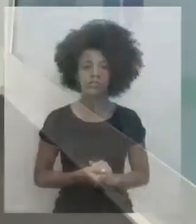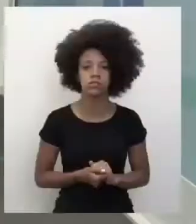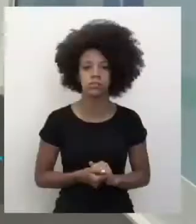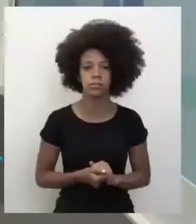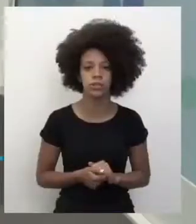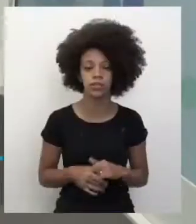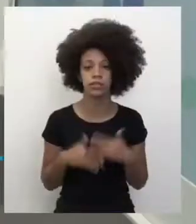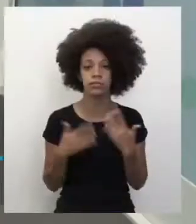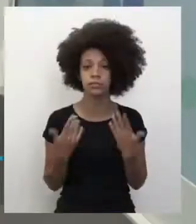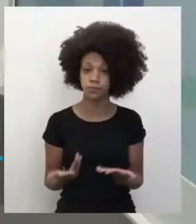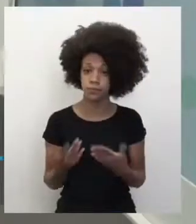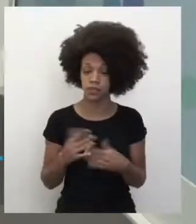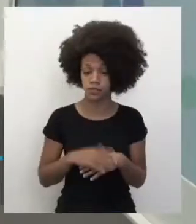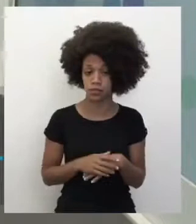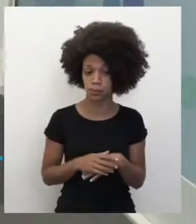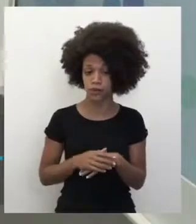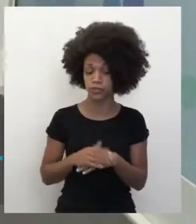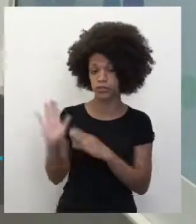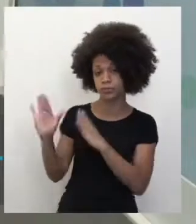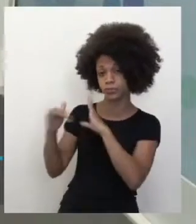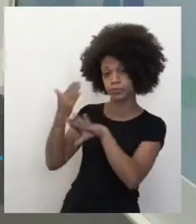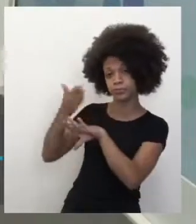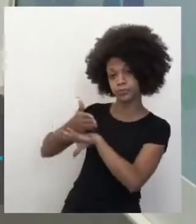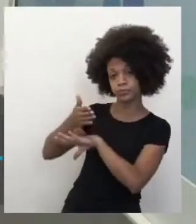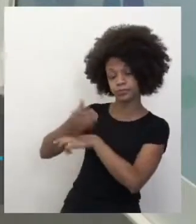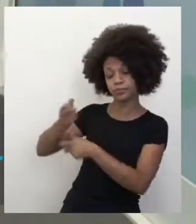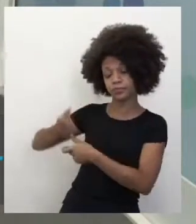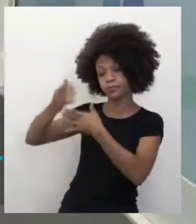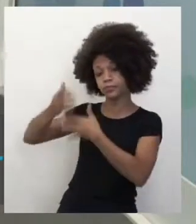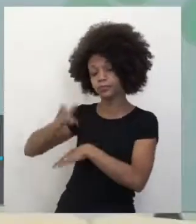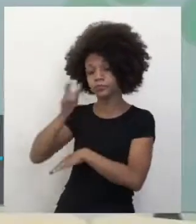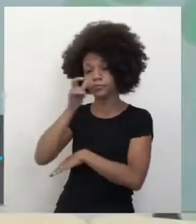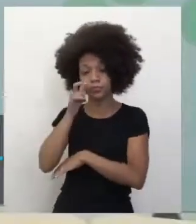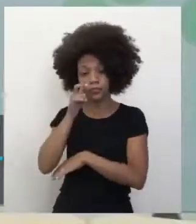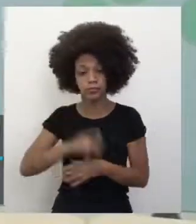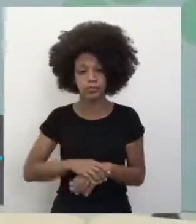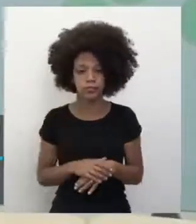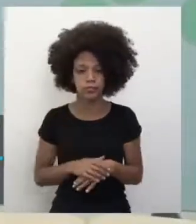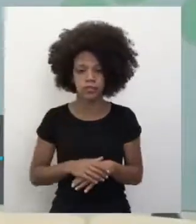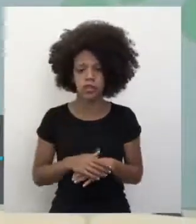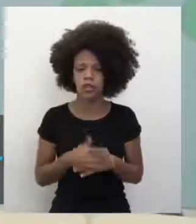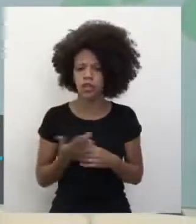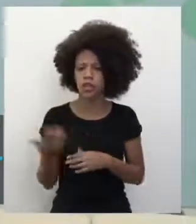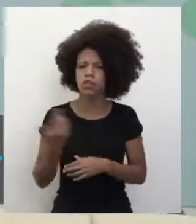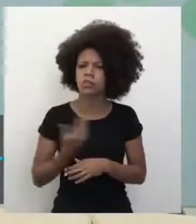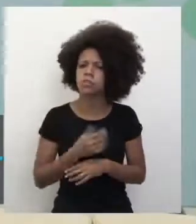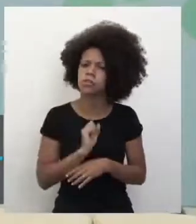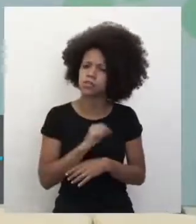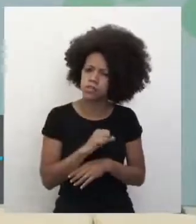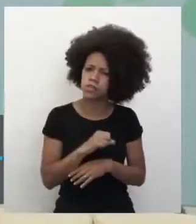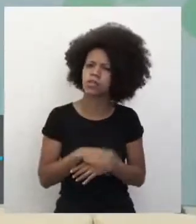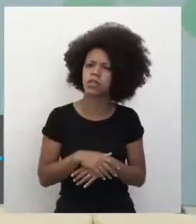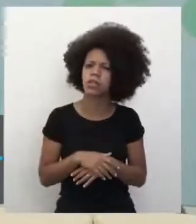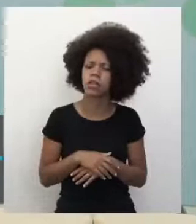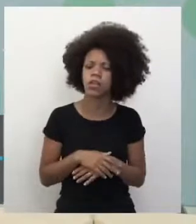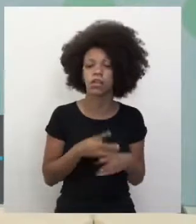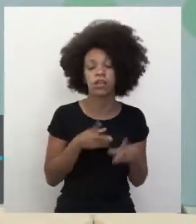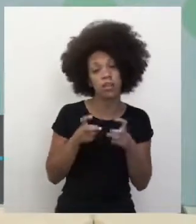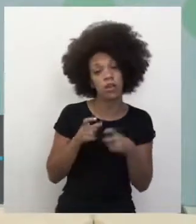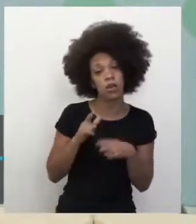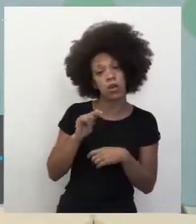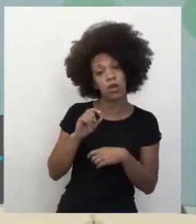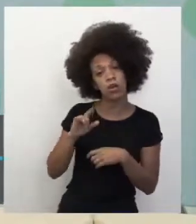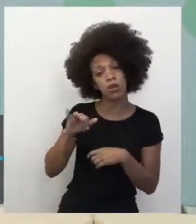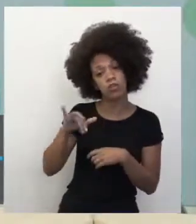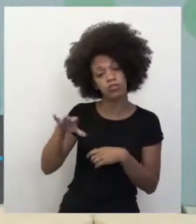Aí, viu, Fernanda? Mandaram pra gente bastante coisa interessante aqui, uma boa parte do pessoal aí respondeu que se identifica com o gótico, né? Uma coisa